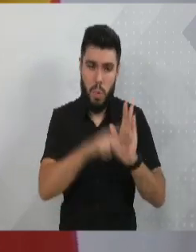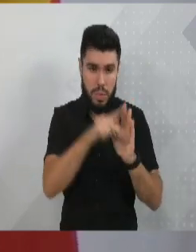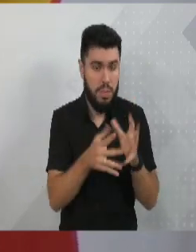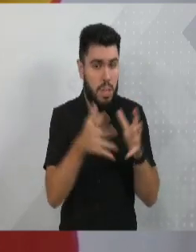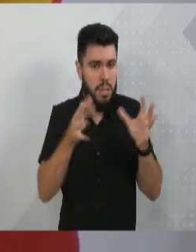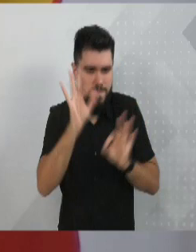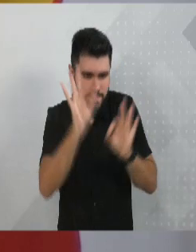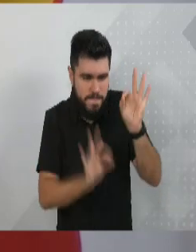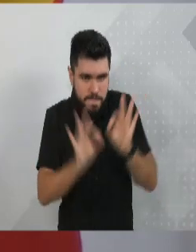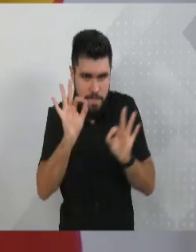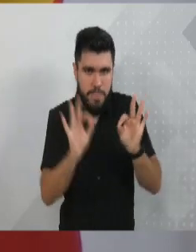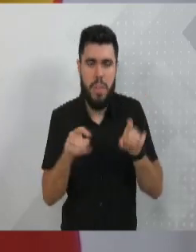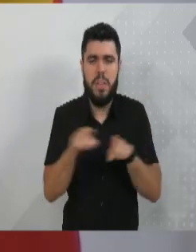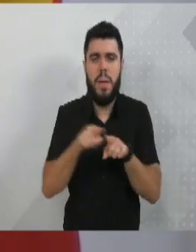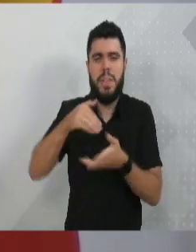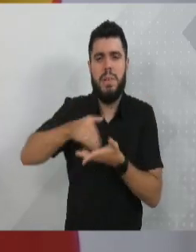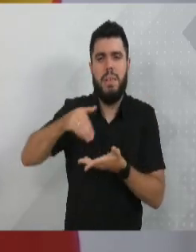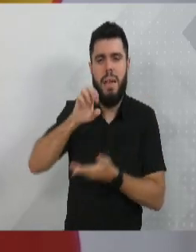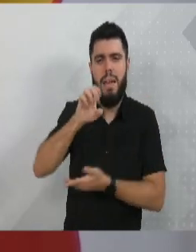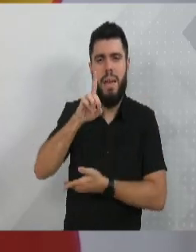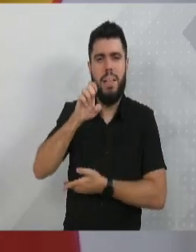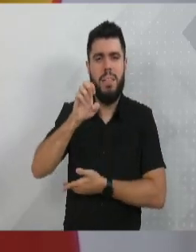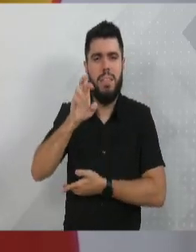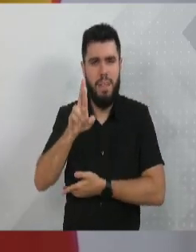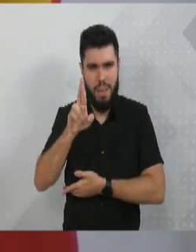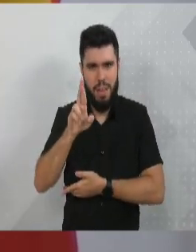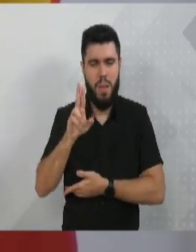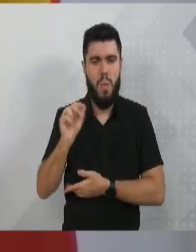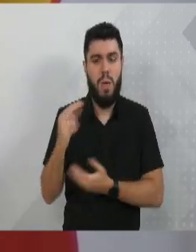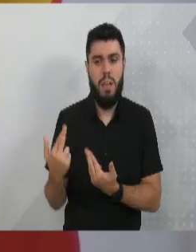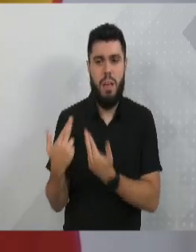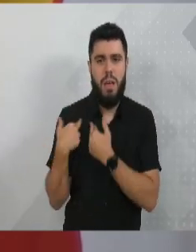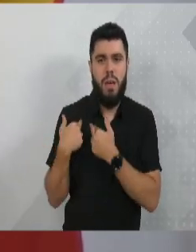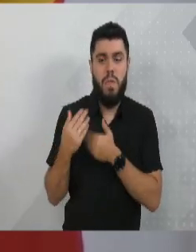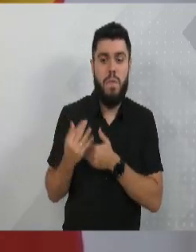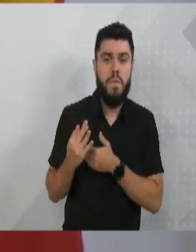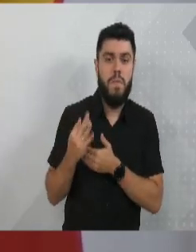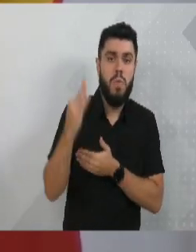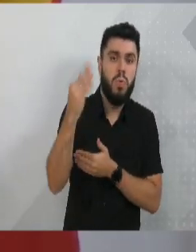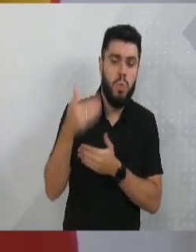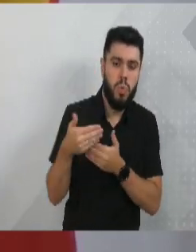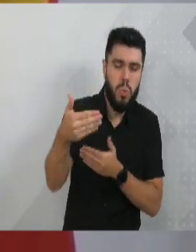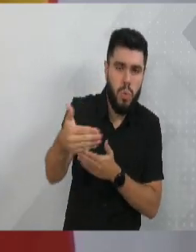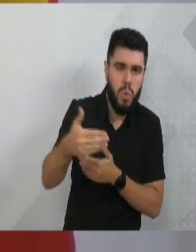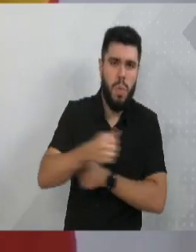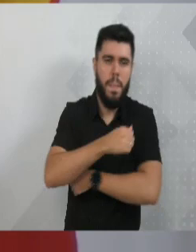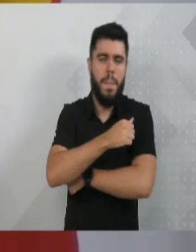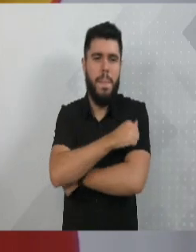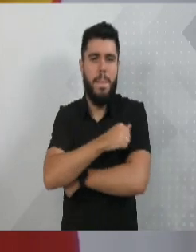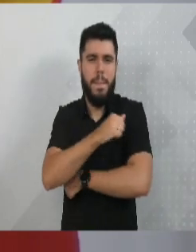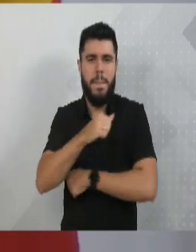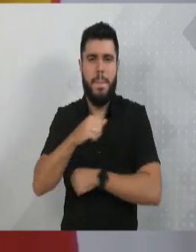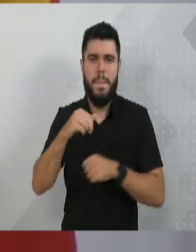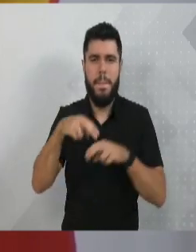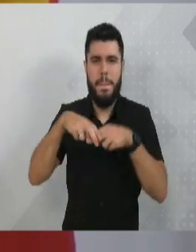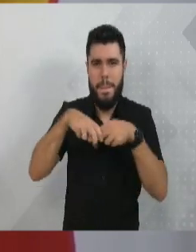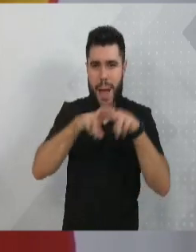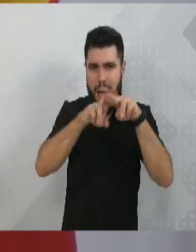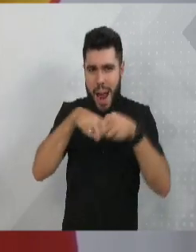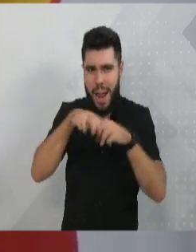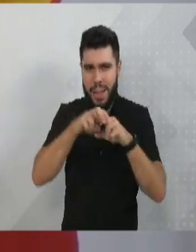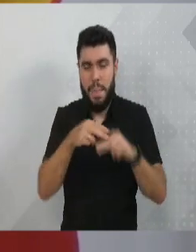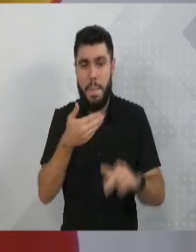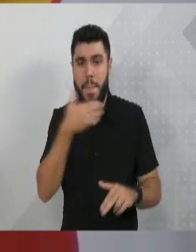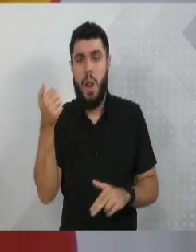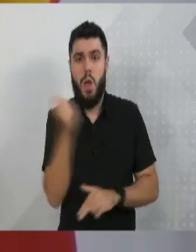o secretário do Éder me cobriu de uma missão de Talvez um futuro Parque tá em Blumenau muito superior até Talvez o Ramiro